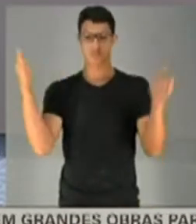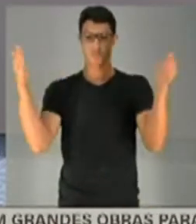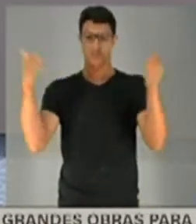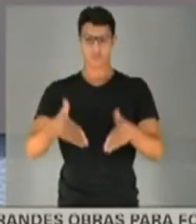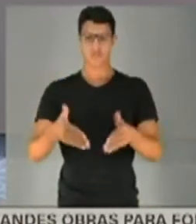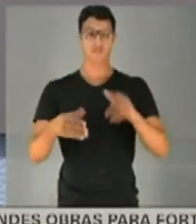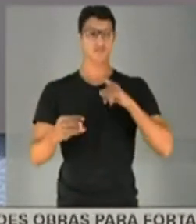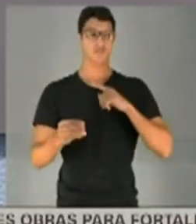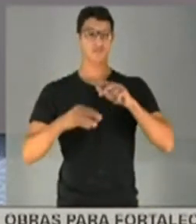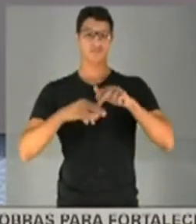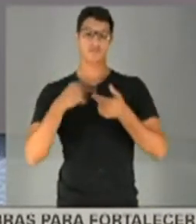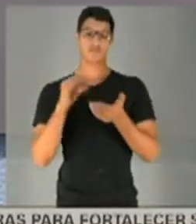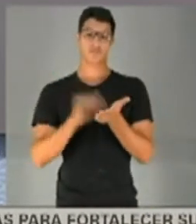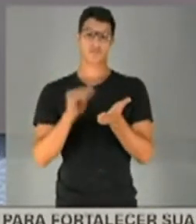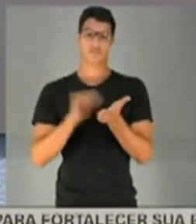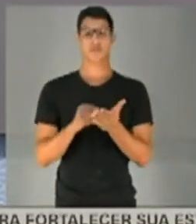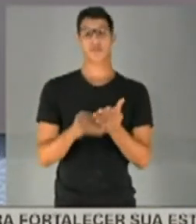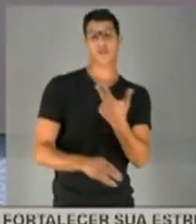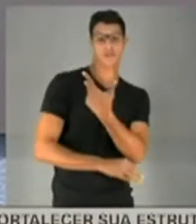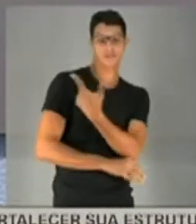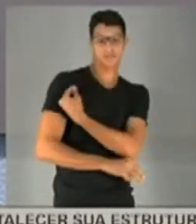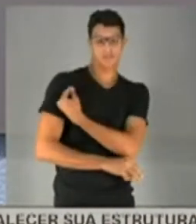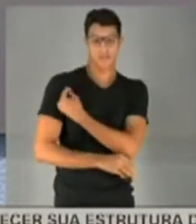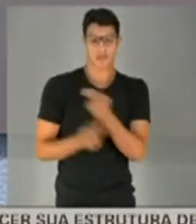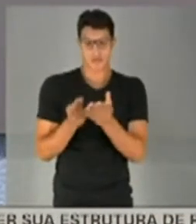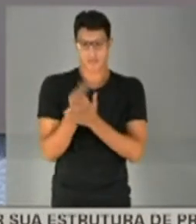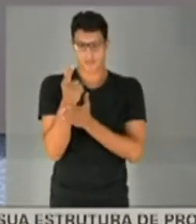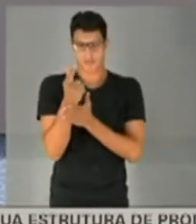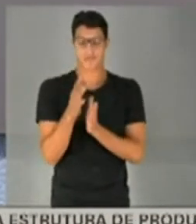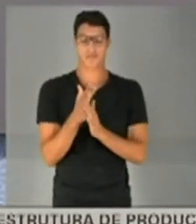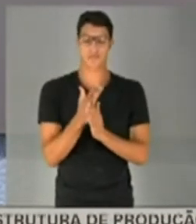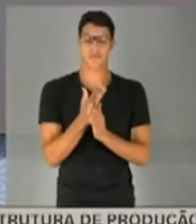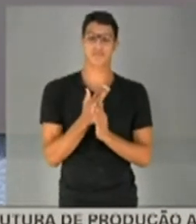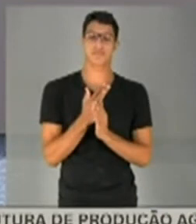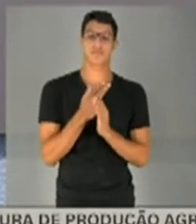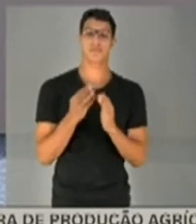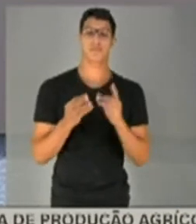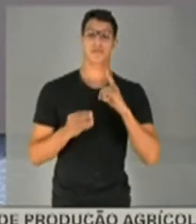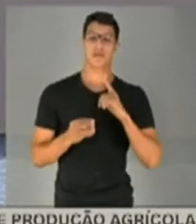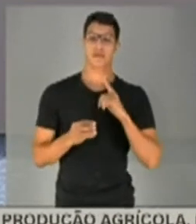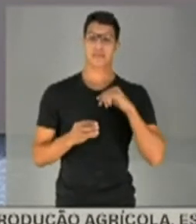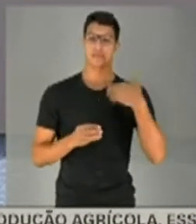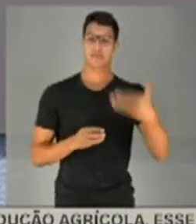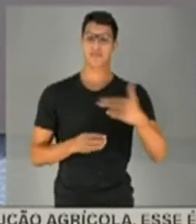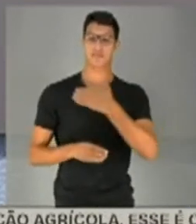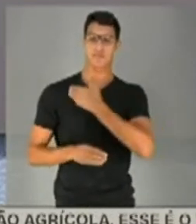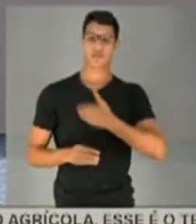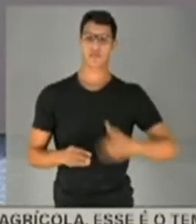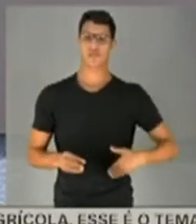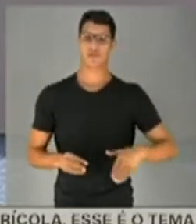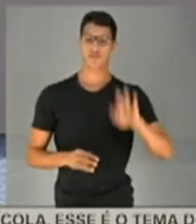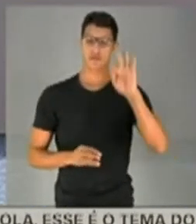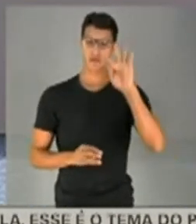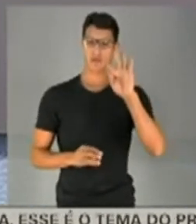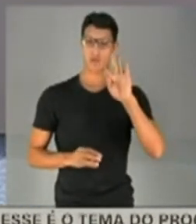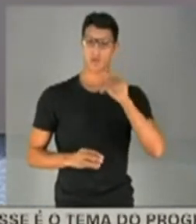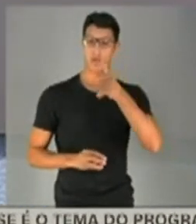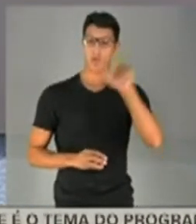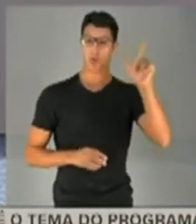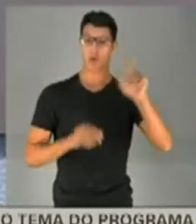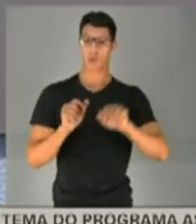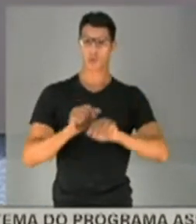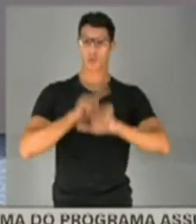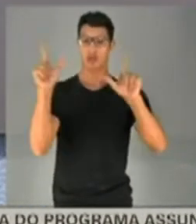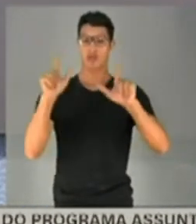especificamente pela falta de aquisição de vacinas tempestivamente pelo governo federal. Próximo slide, por